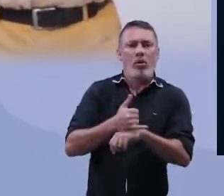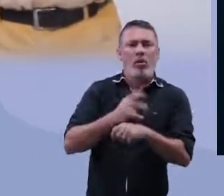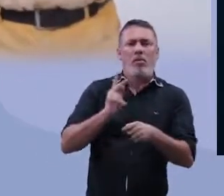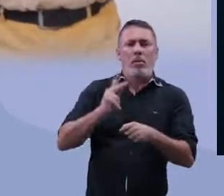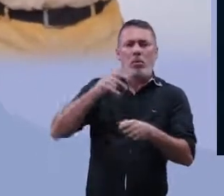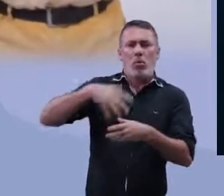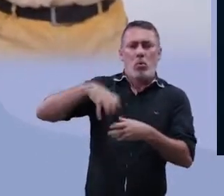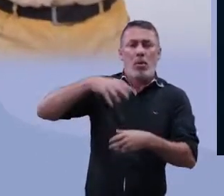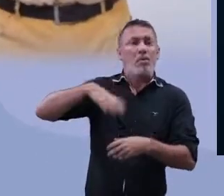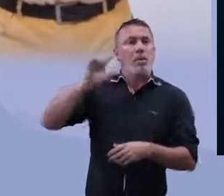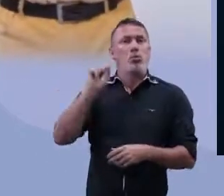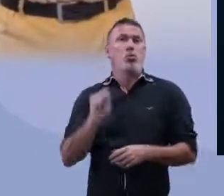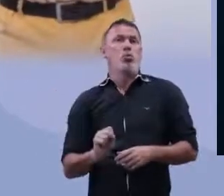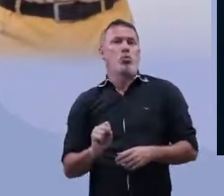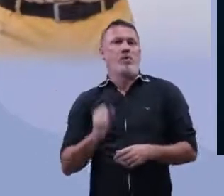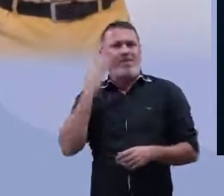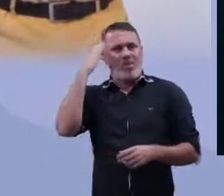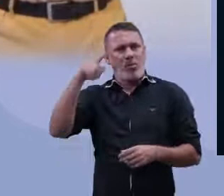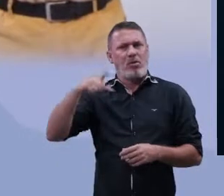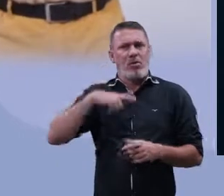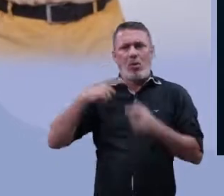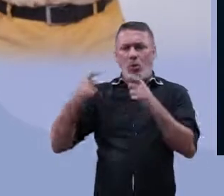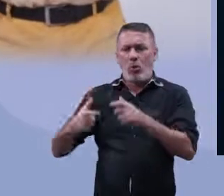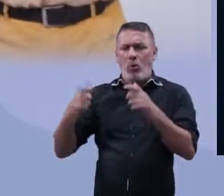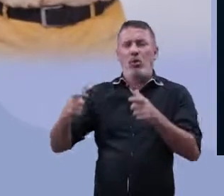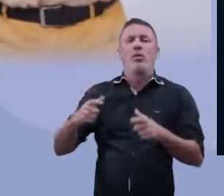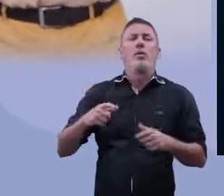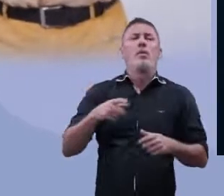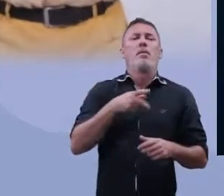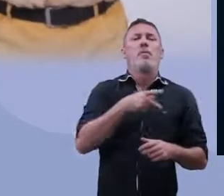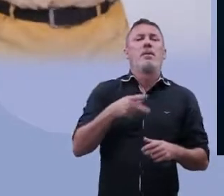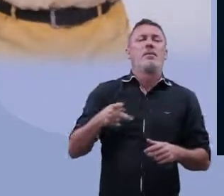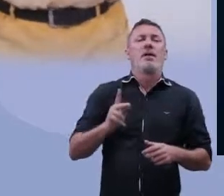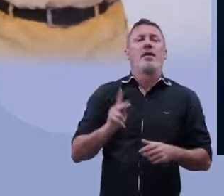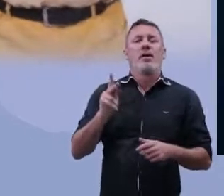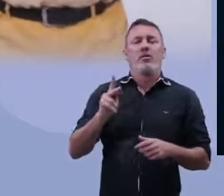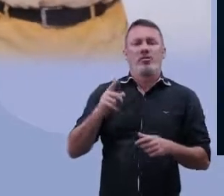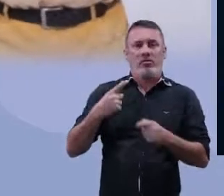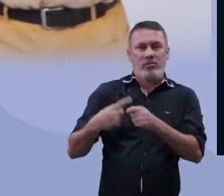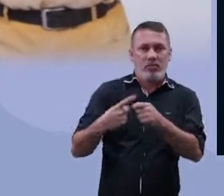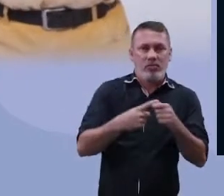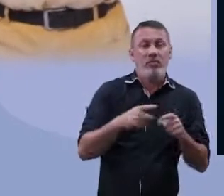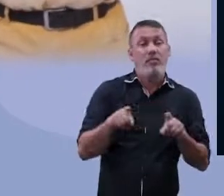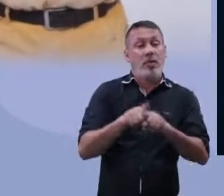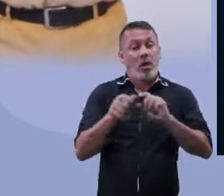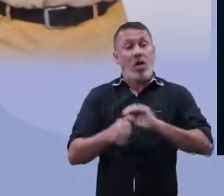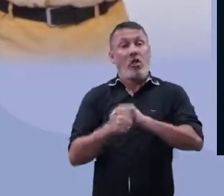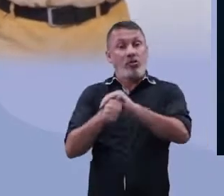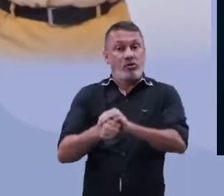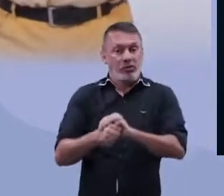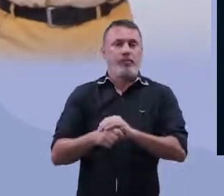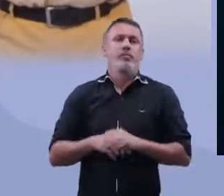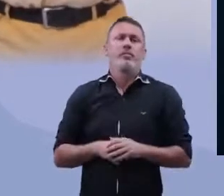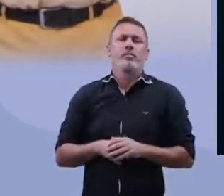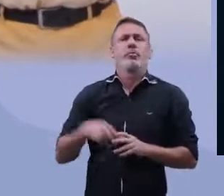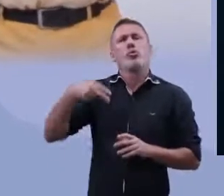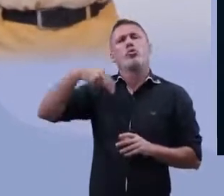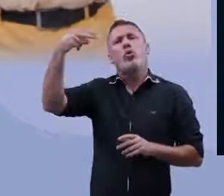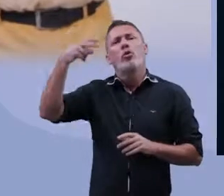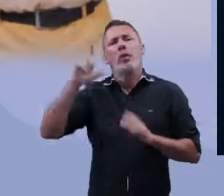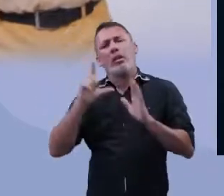região sul do Espírito Santo, né, em Presidente Kennedy e também em Anchieta. Na região